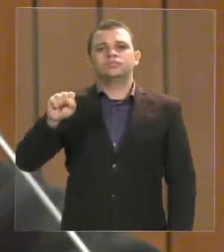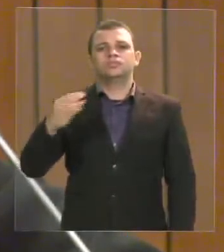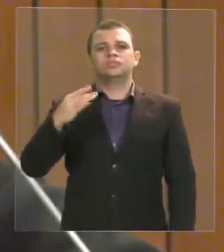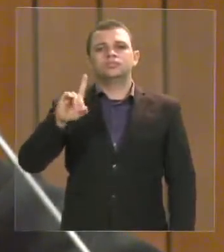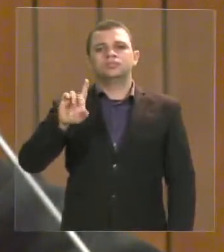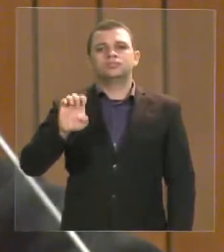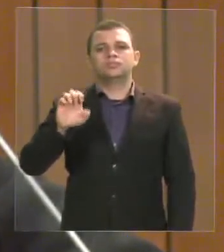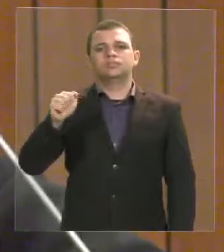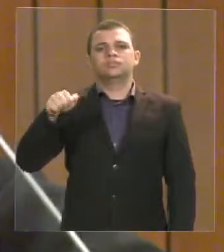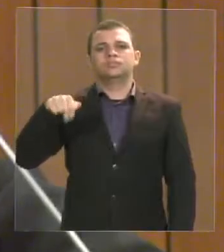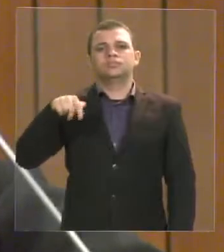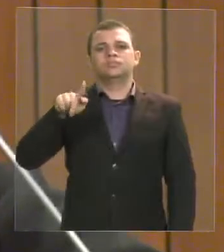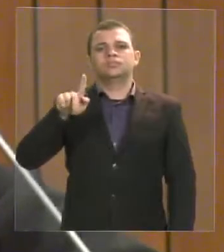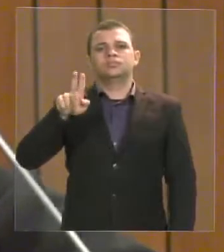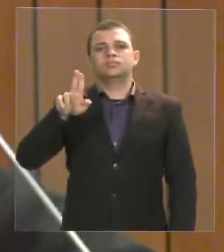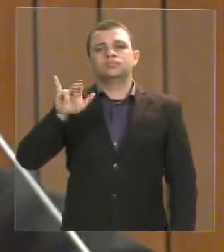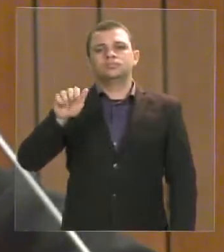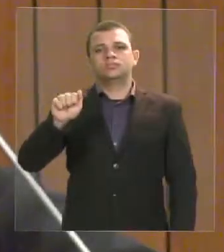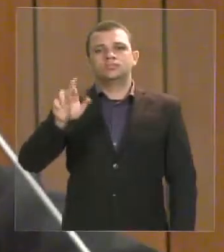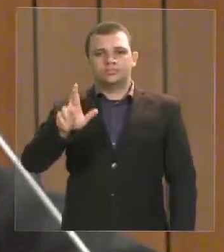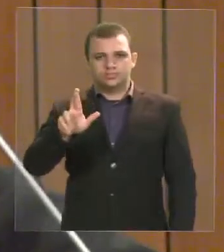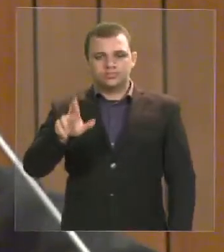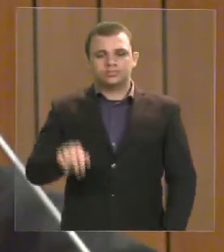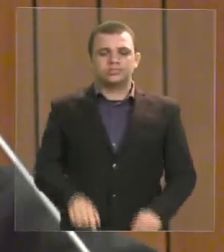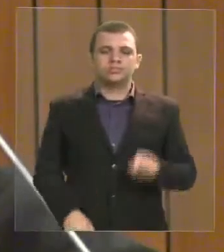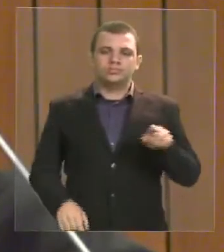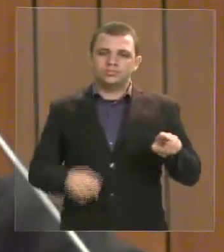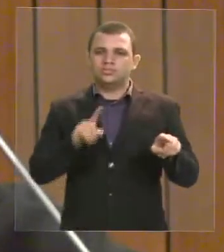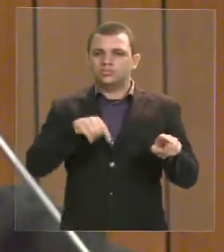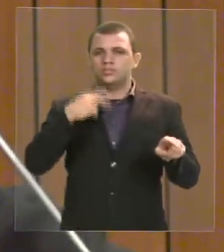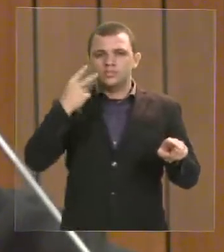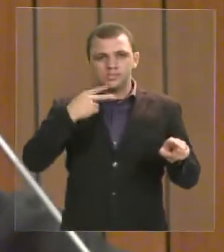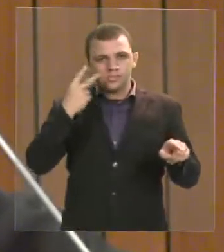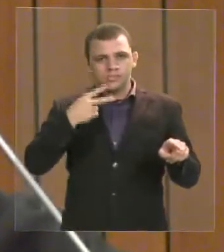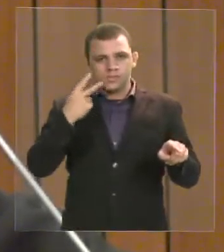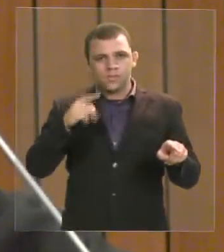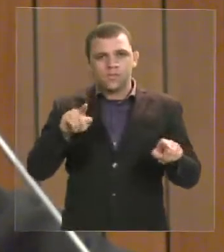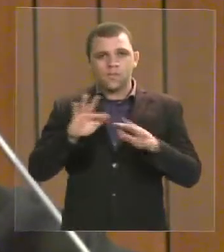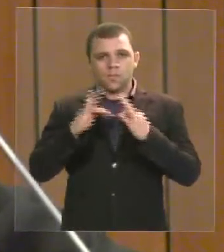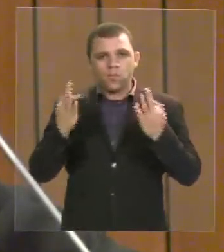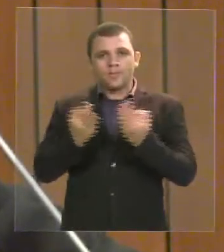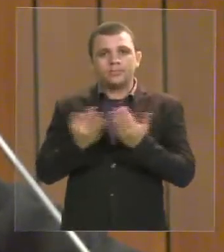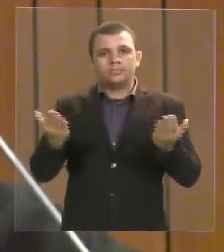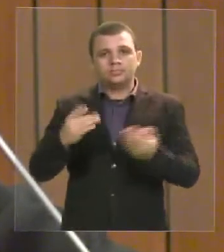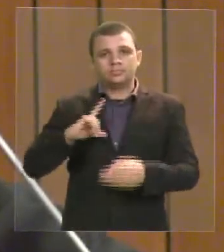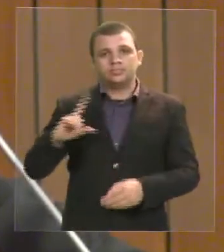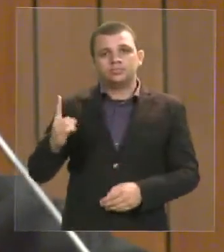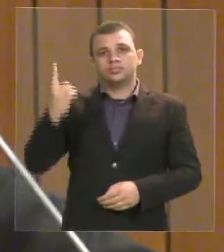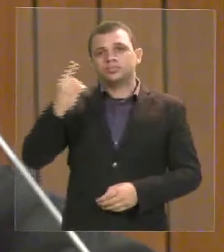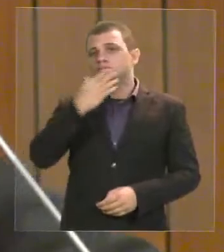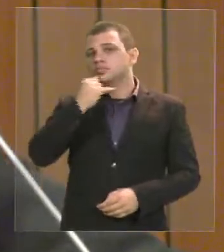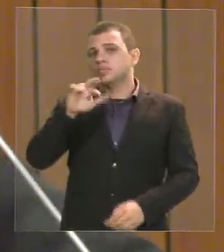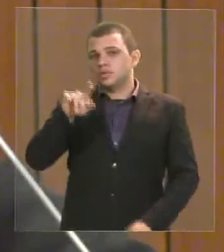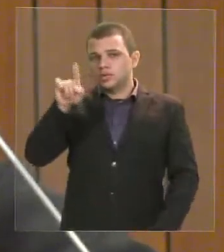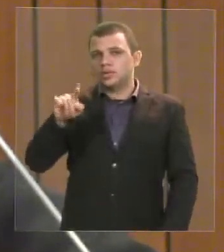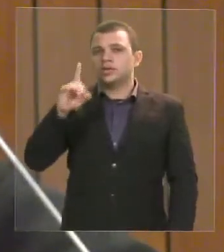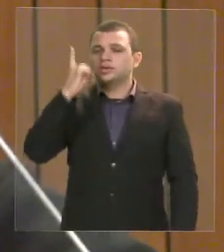de uma família que hoje tem um deputado federal, um irmão deputado